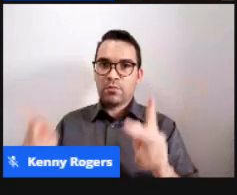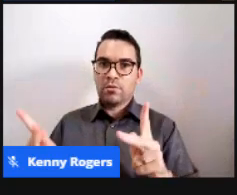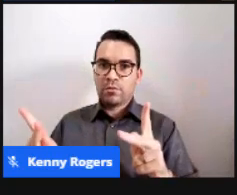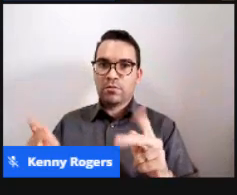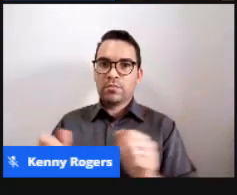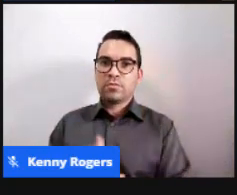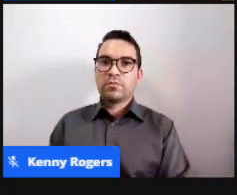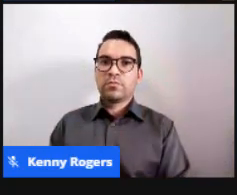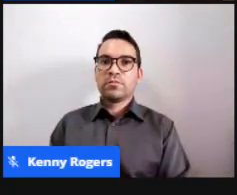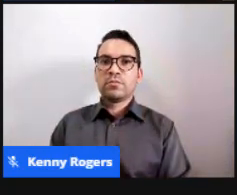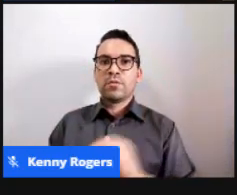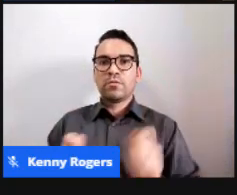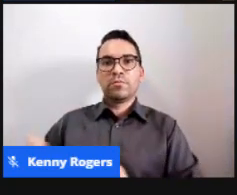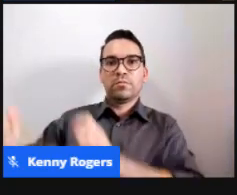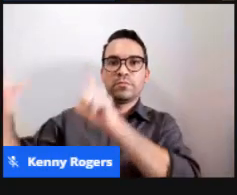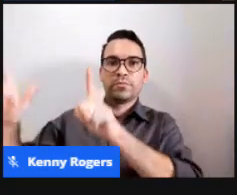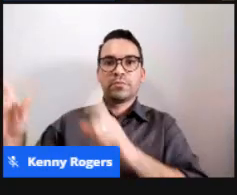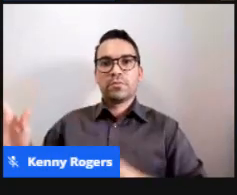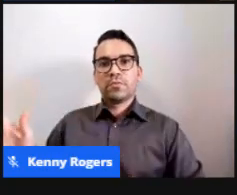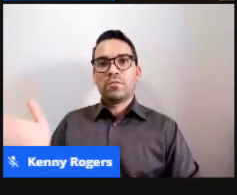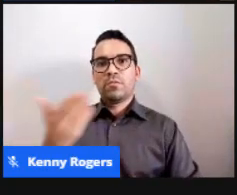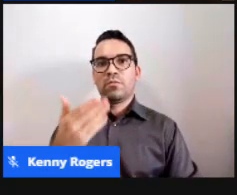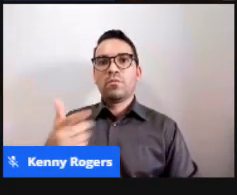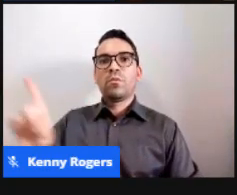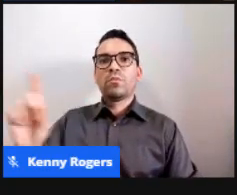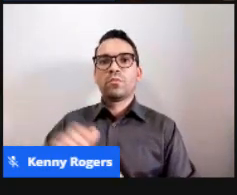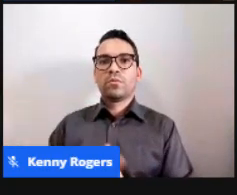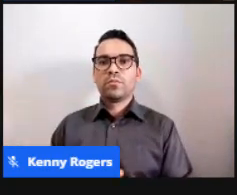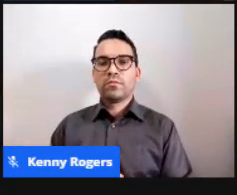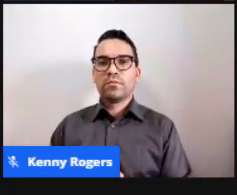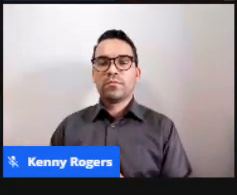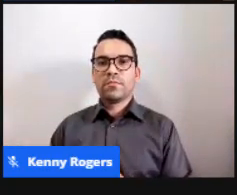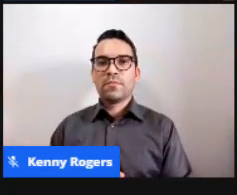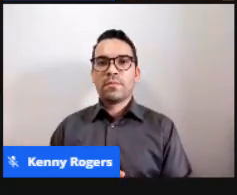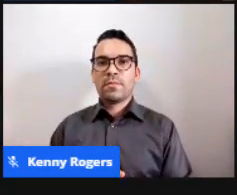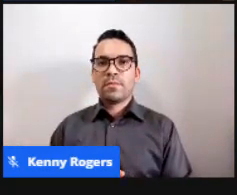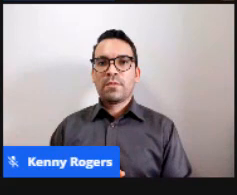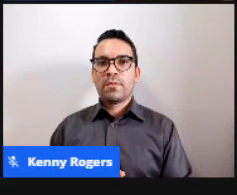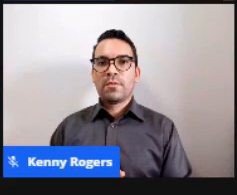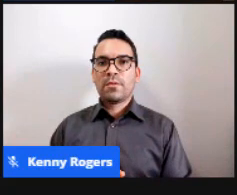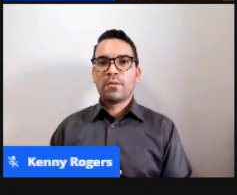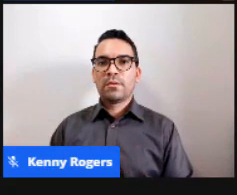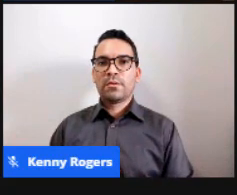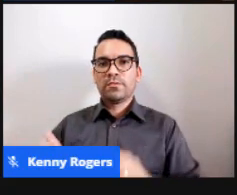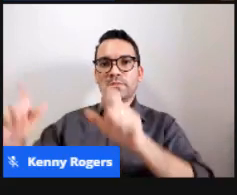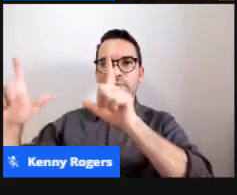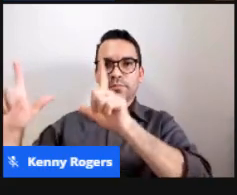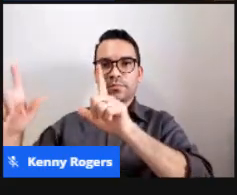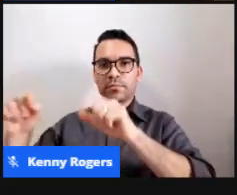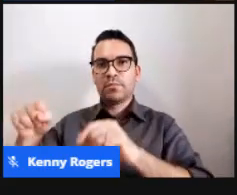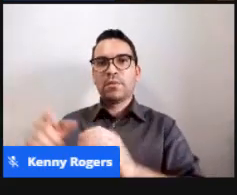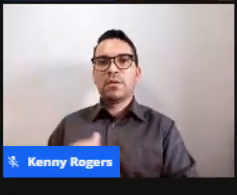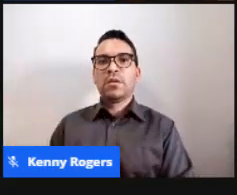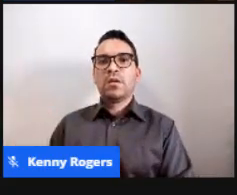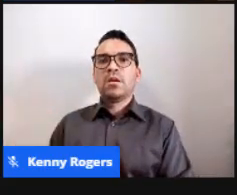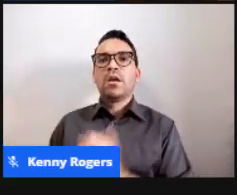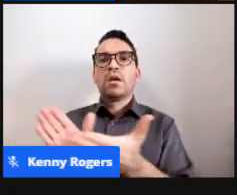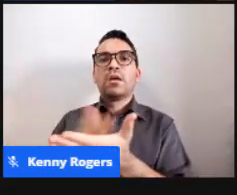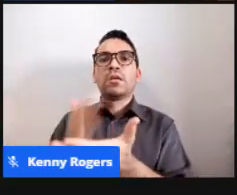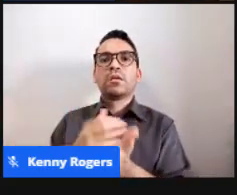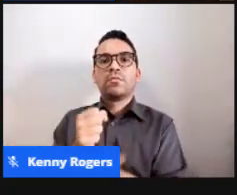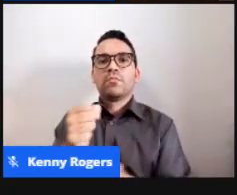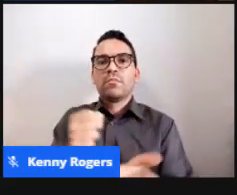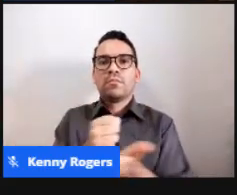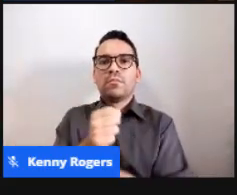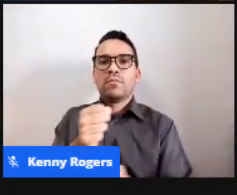O próximo slide, a gente vai falar um pouquinho, né, sobre o caderno básico. Tá? Então, nós vamos